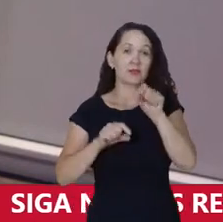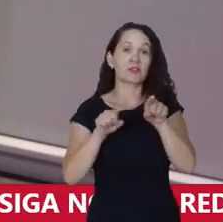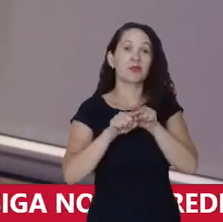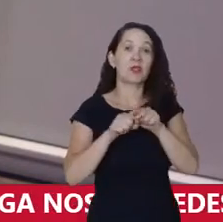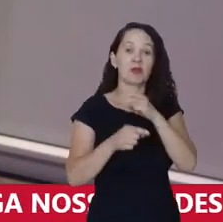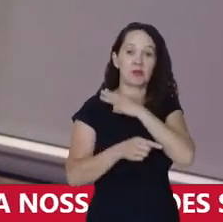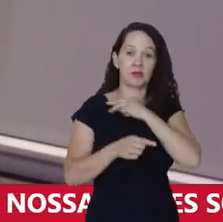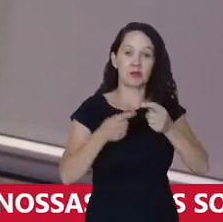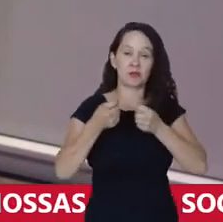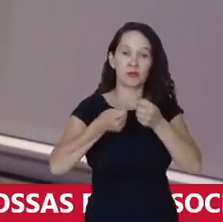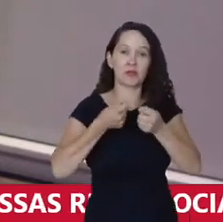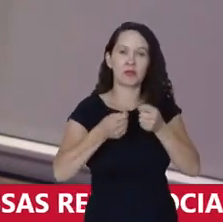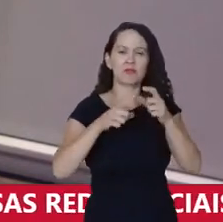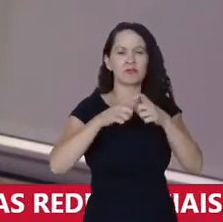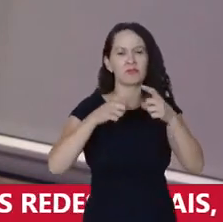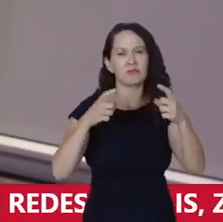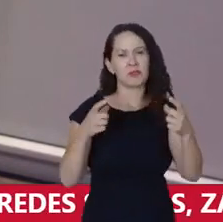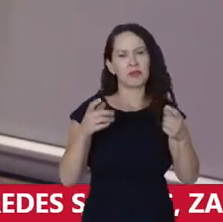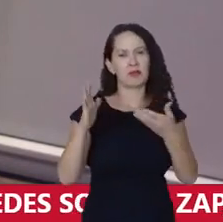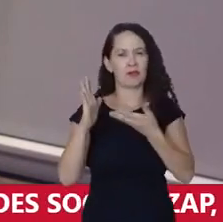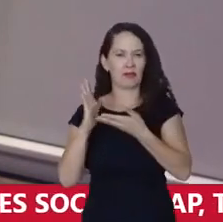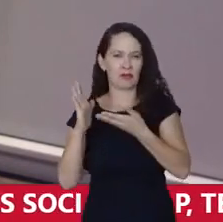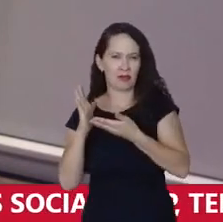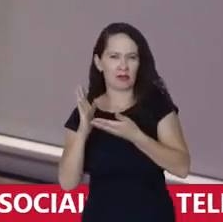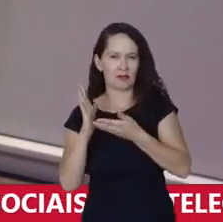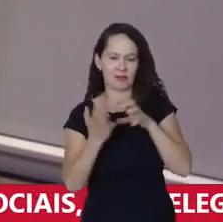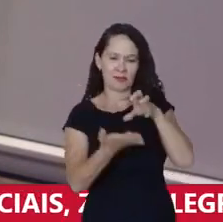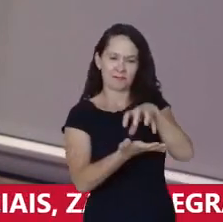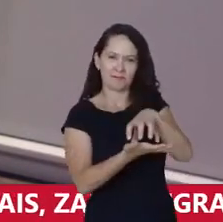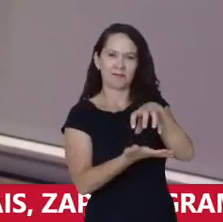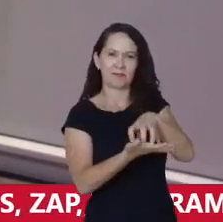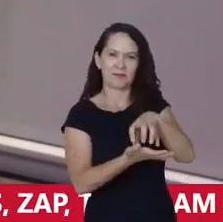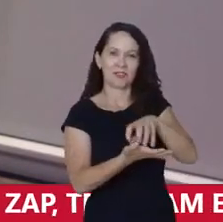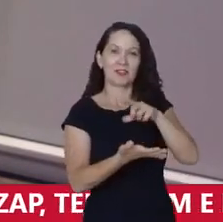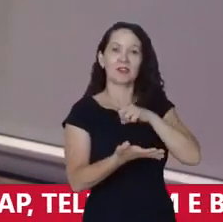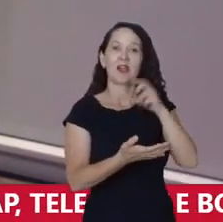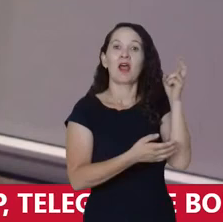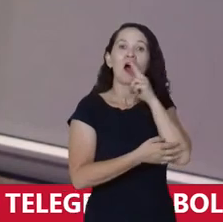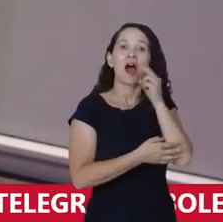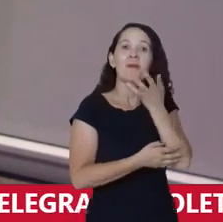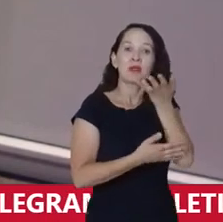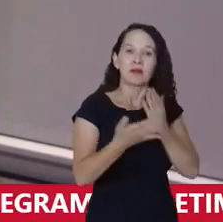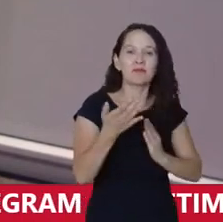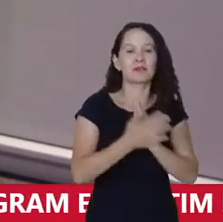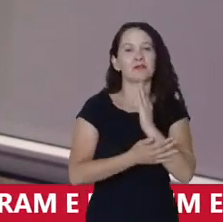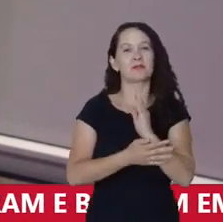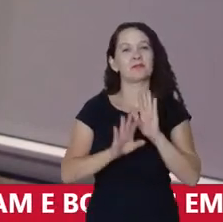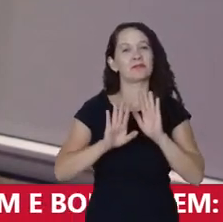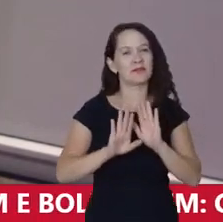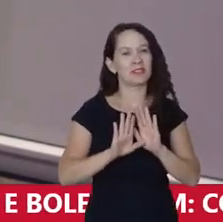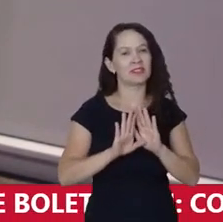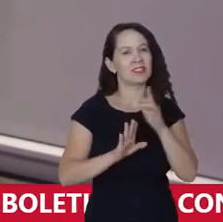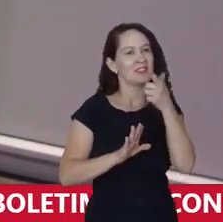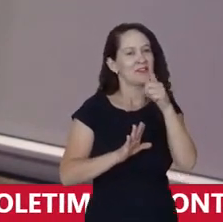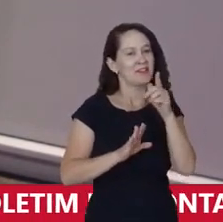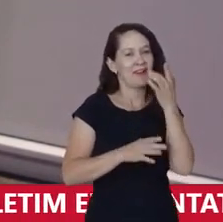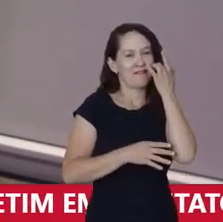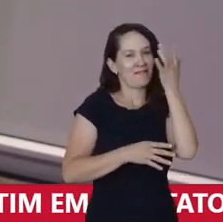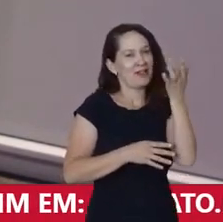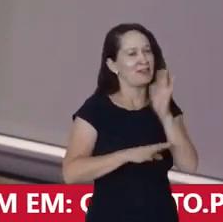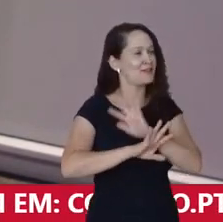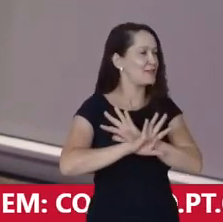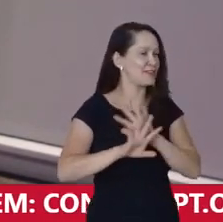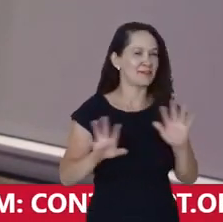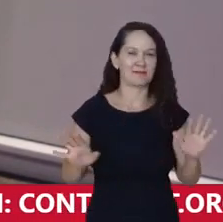Guedes e também a maioria da Câmara, o chamado Centrão, que tem pressa em aprovar. Mas eles não têm essa facilidade,